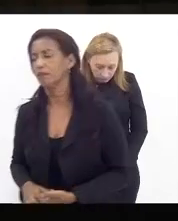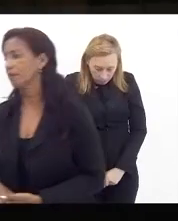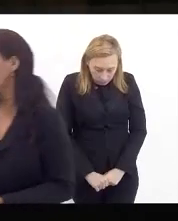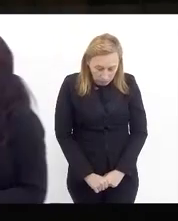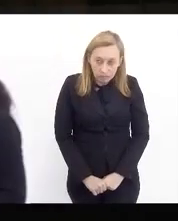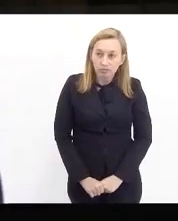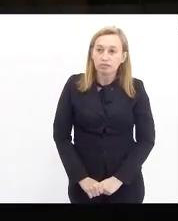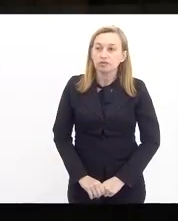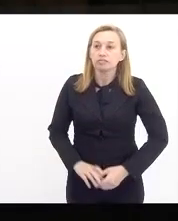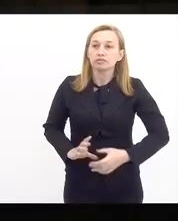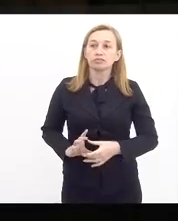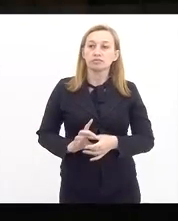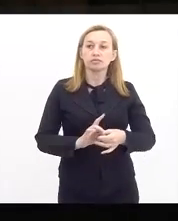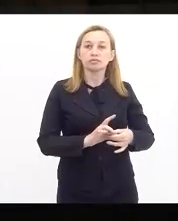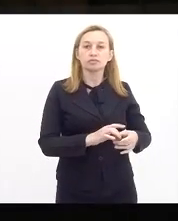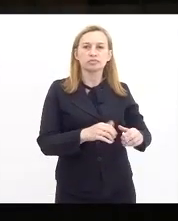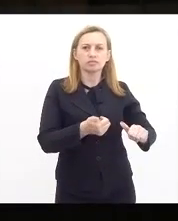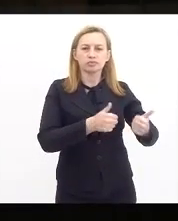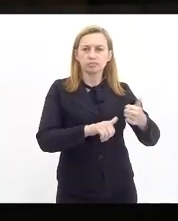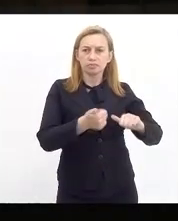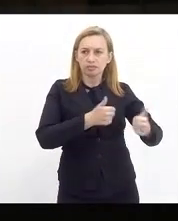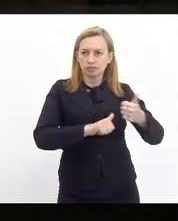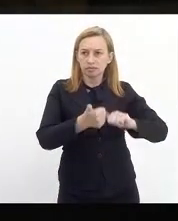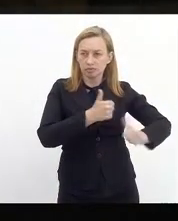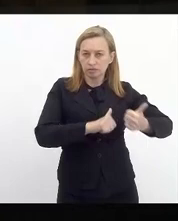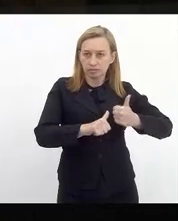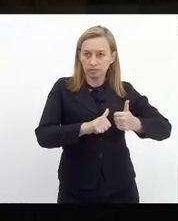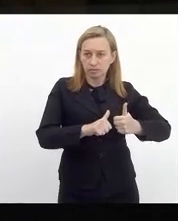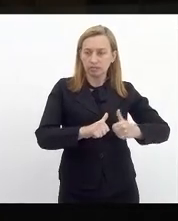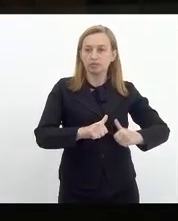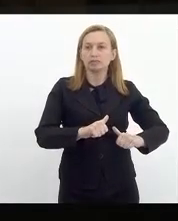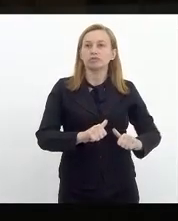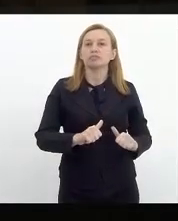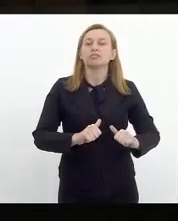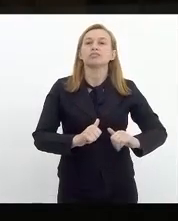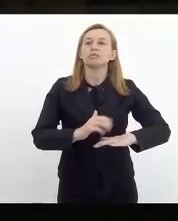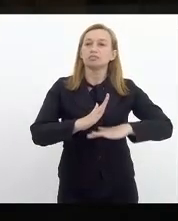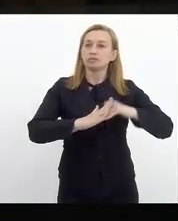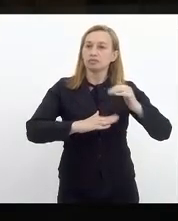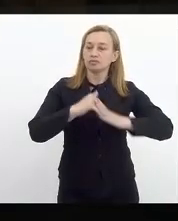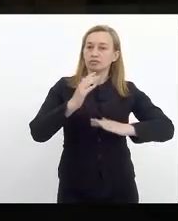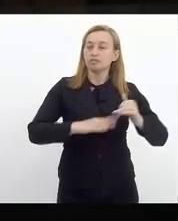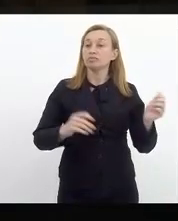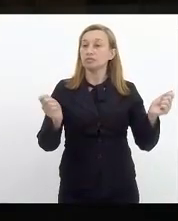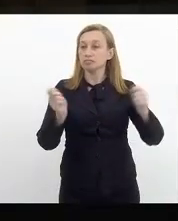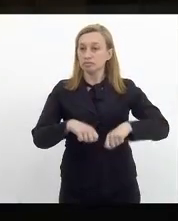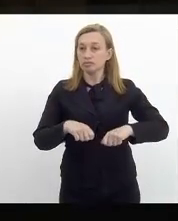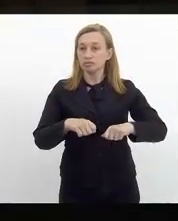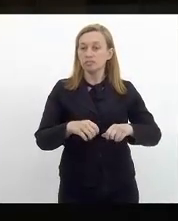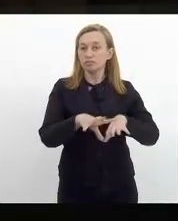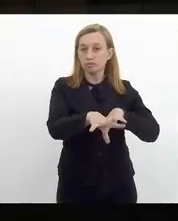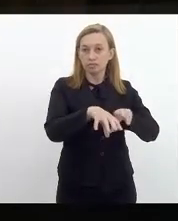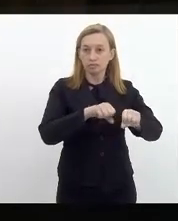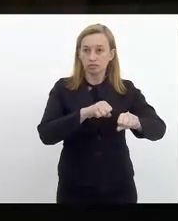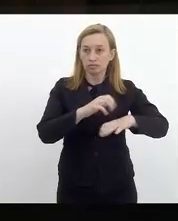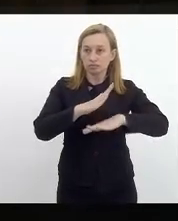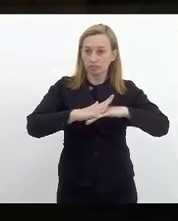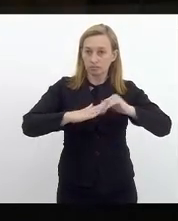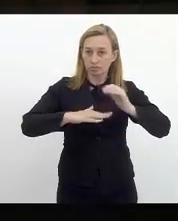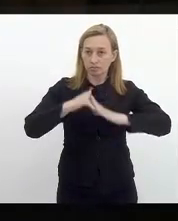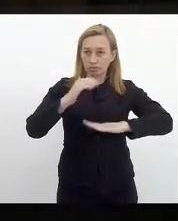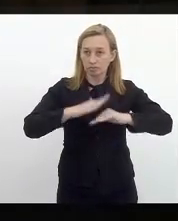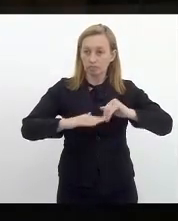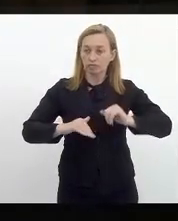vinculado avaliação de desempenho ao aperfeiçoamento a capacitação EA formação profissional